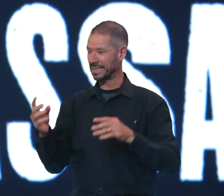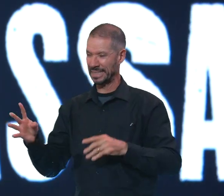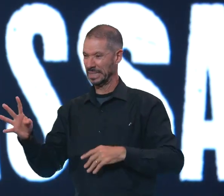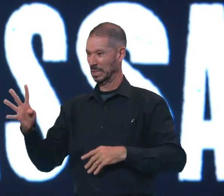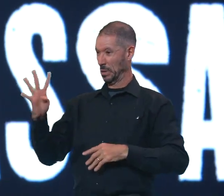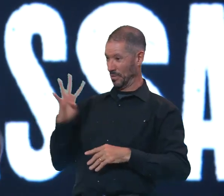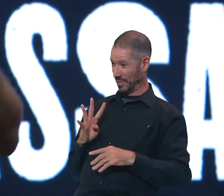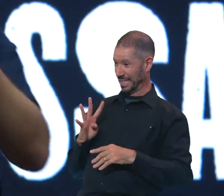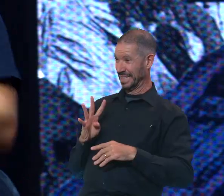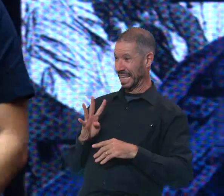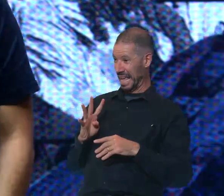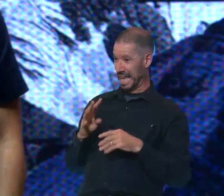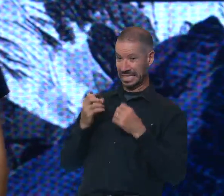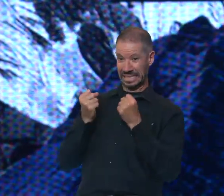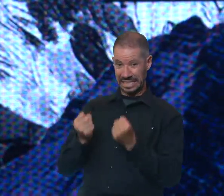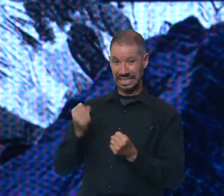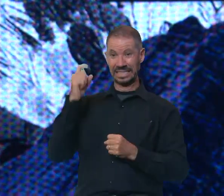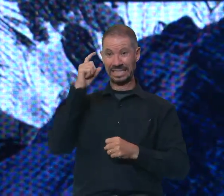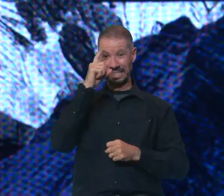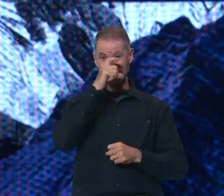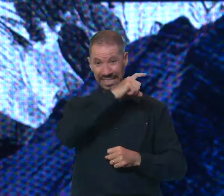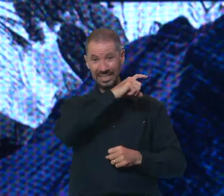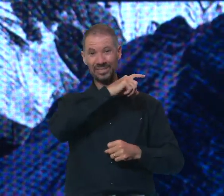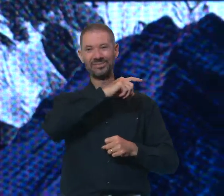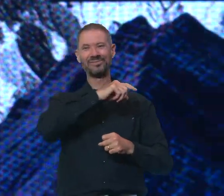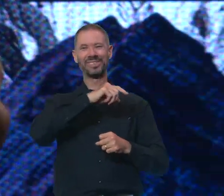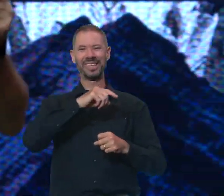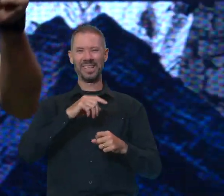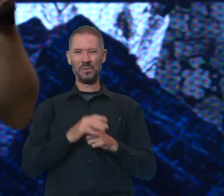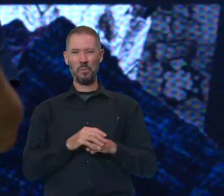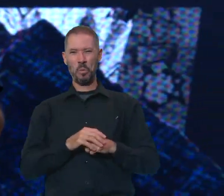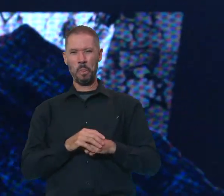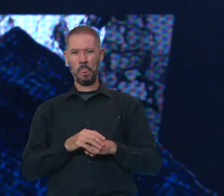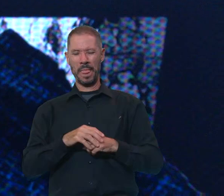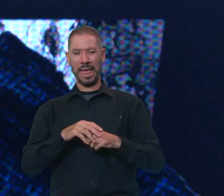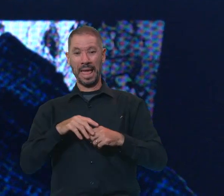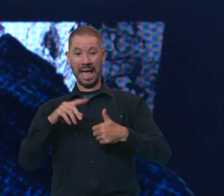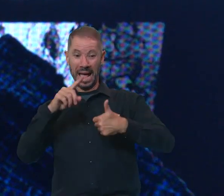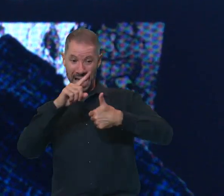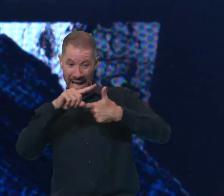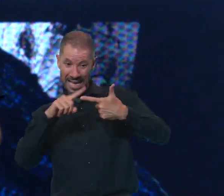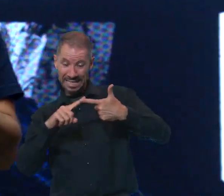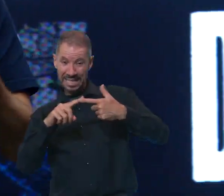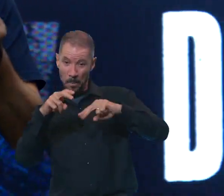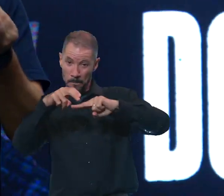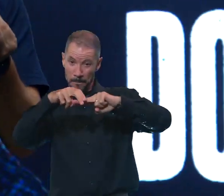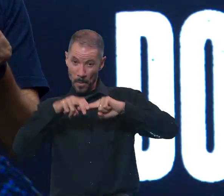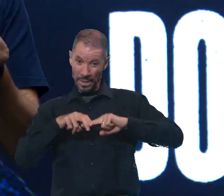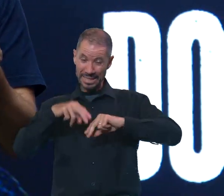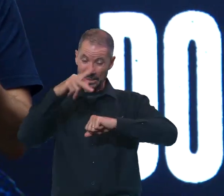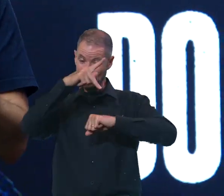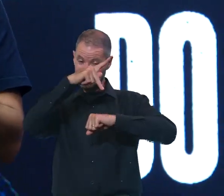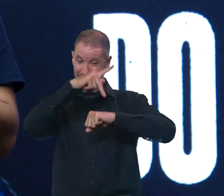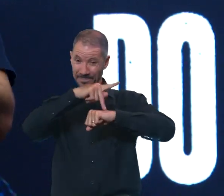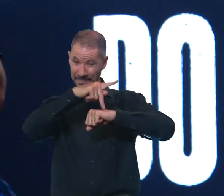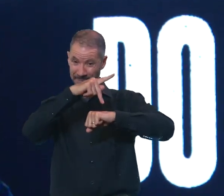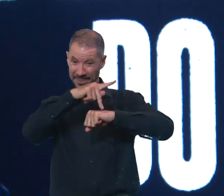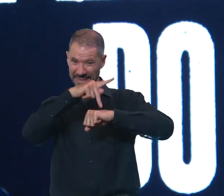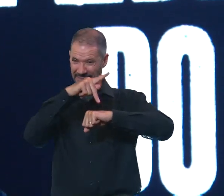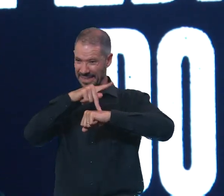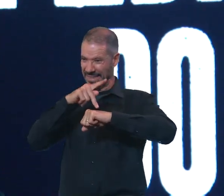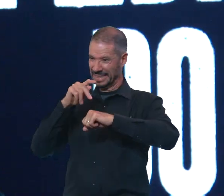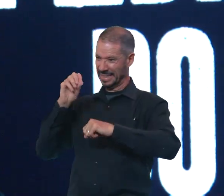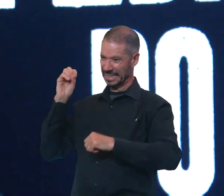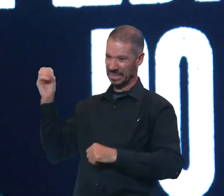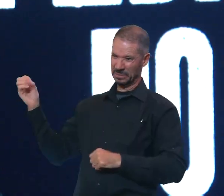ofender de alguma forma que seja mais pesado. E essa é a grande questão. Por isso que as pedras que são jogadas contra